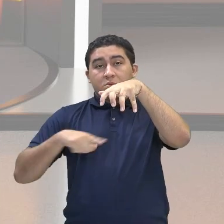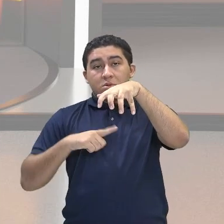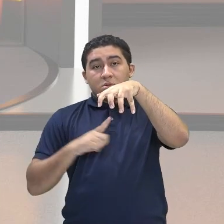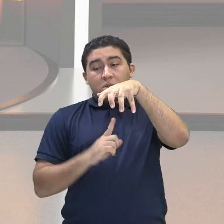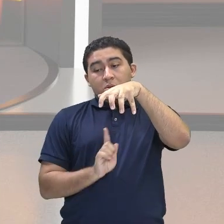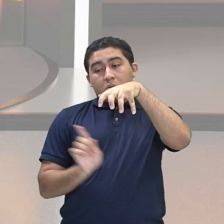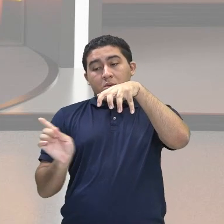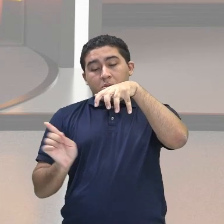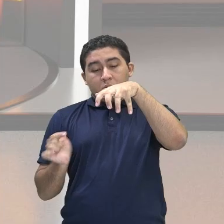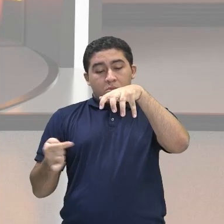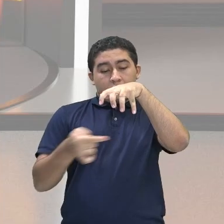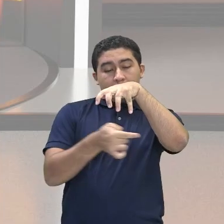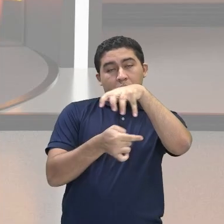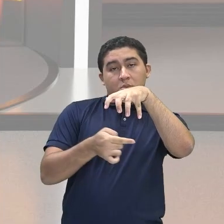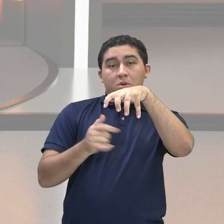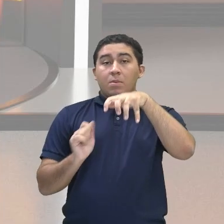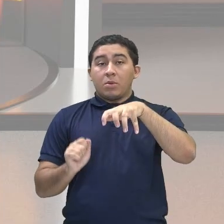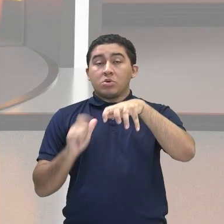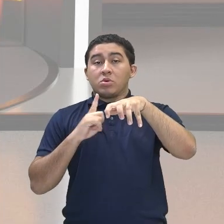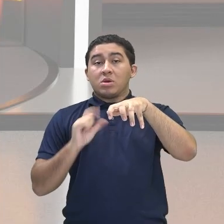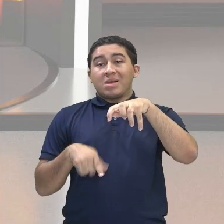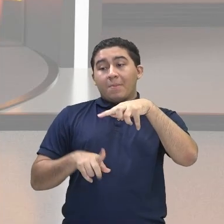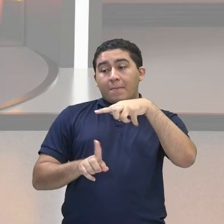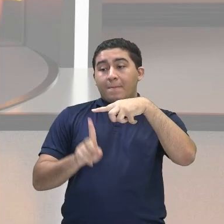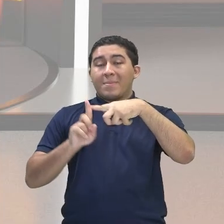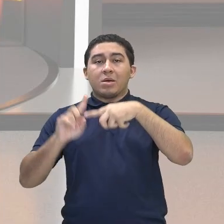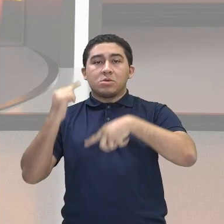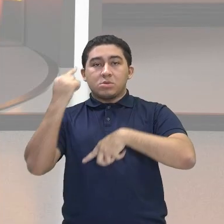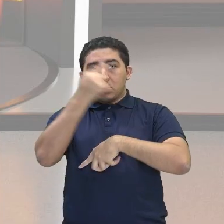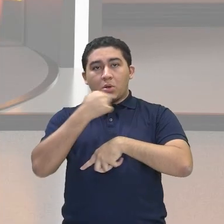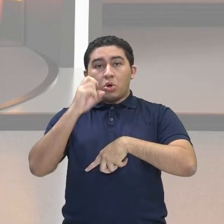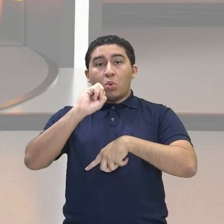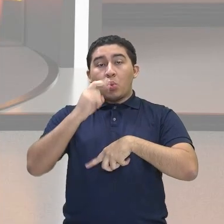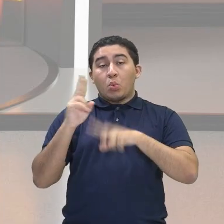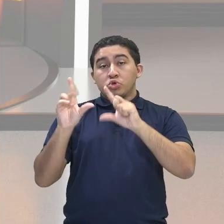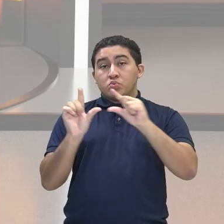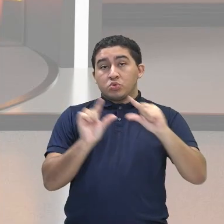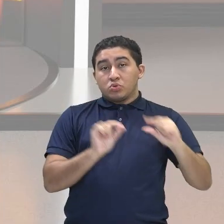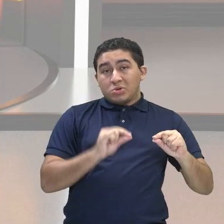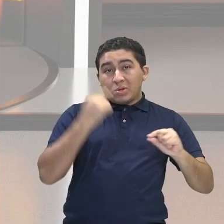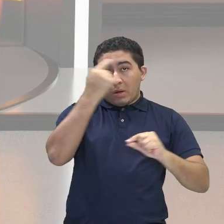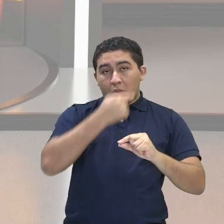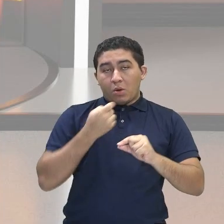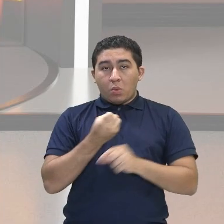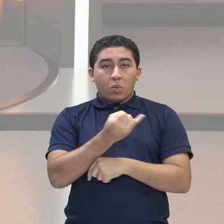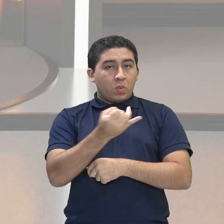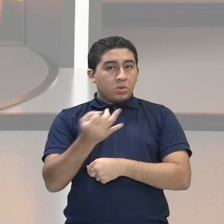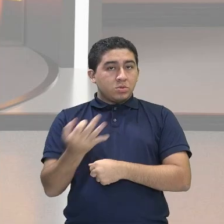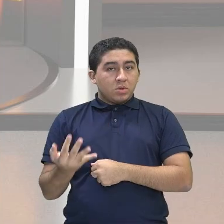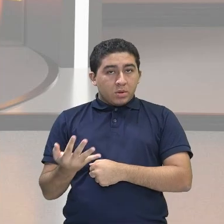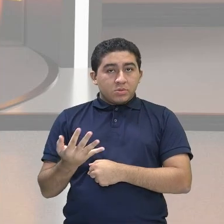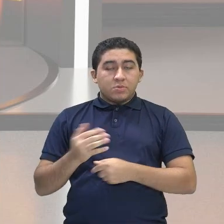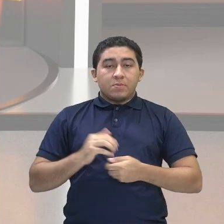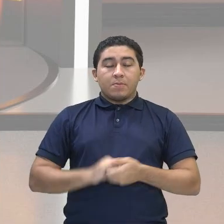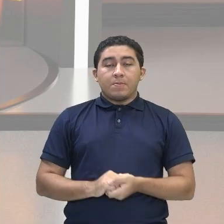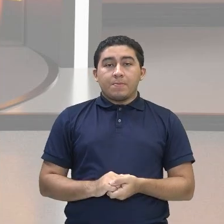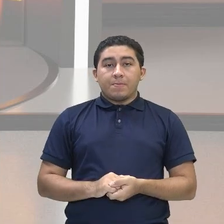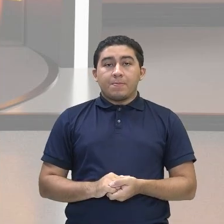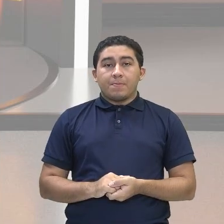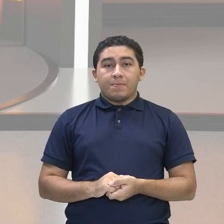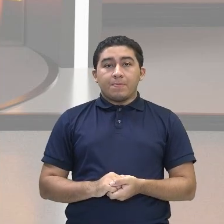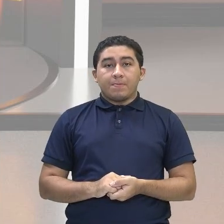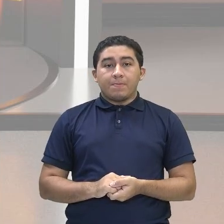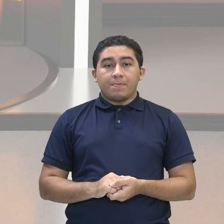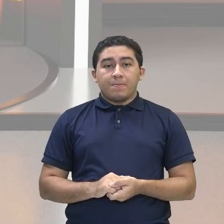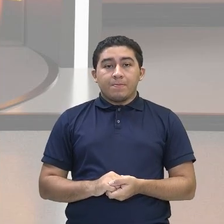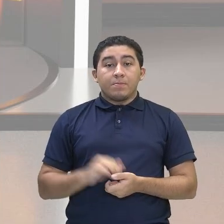lado oeste, você vai aumentando as horas ou vai diminuindo, no caso, aí para o lado oeste.